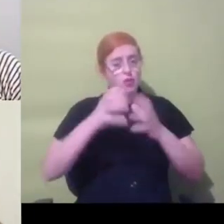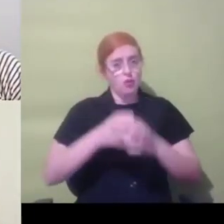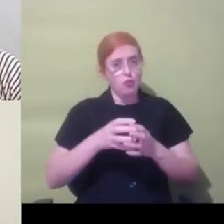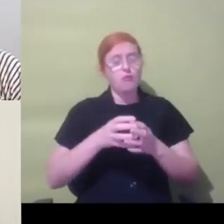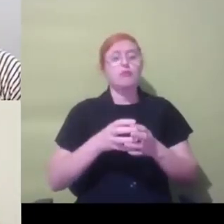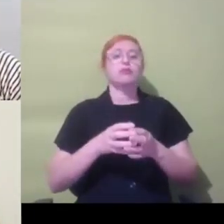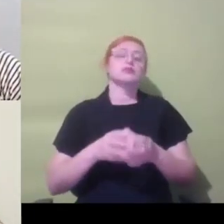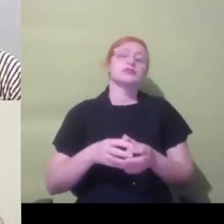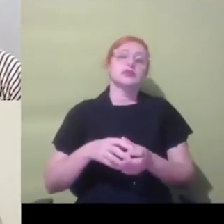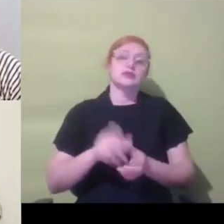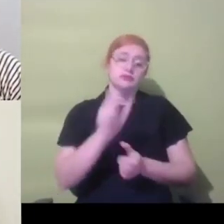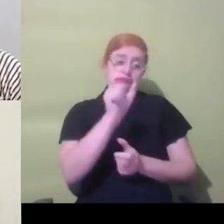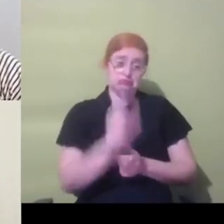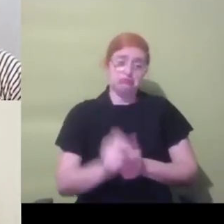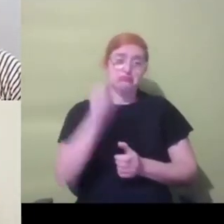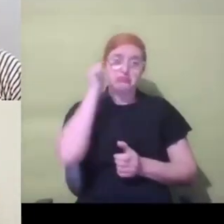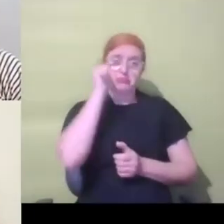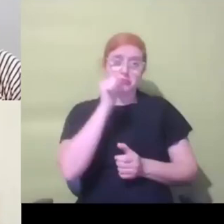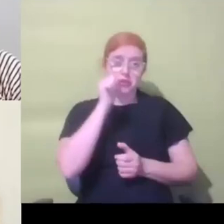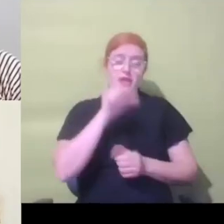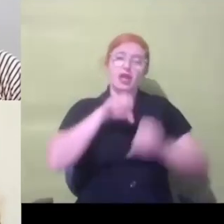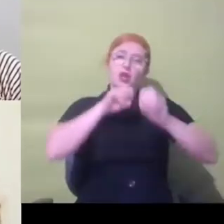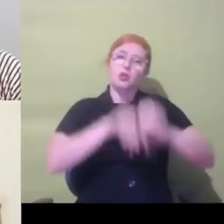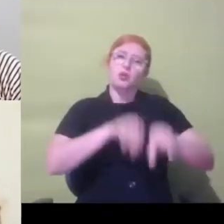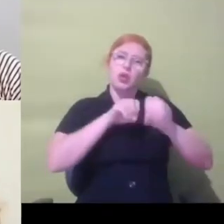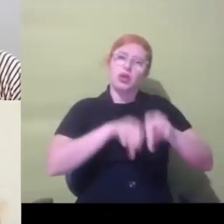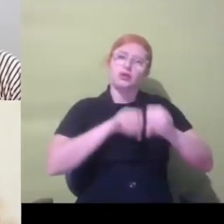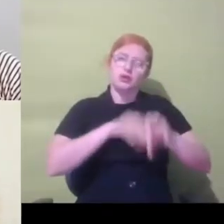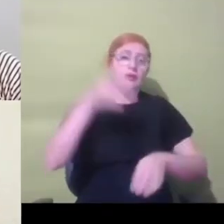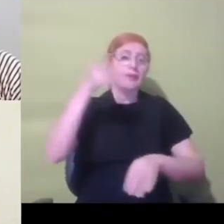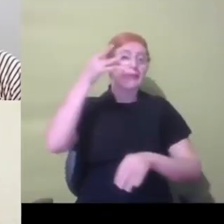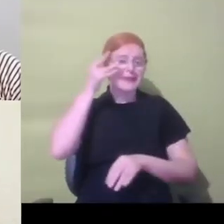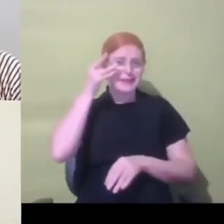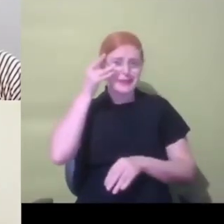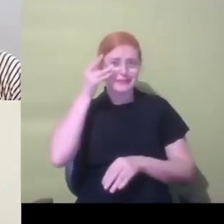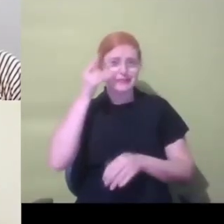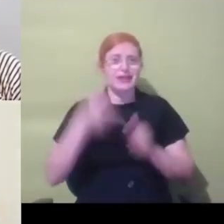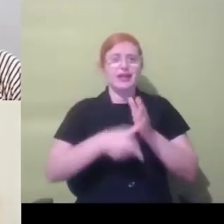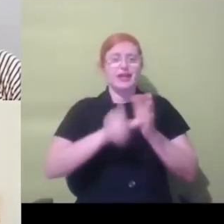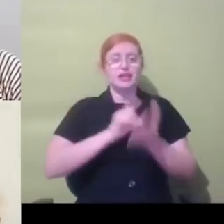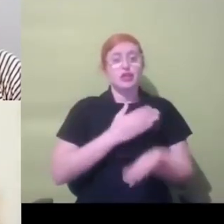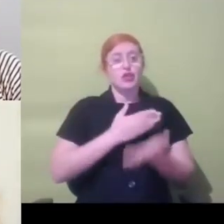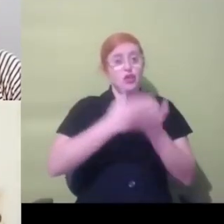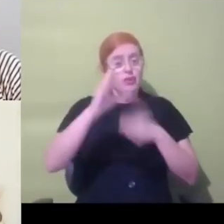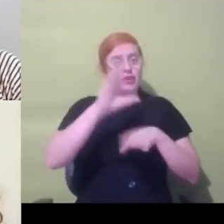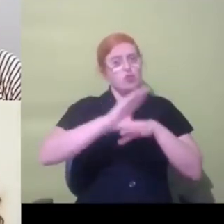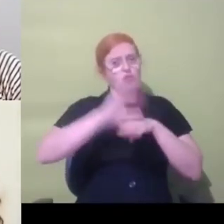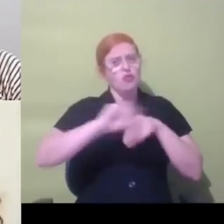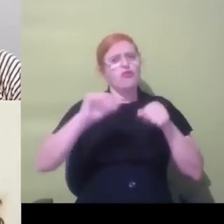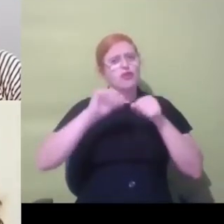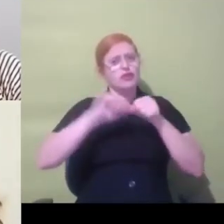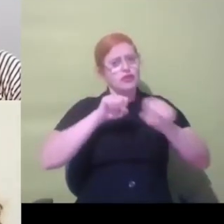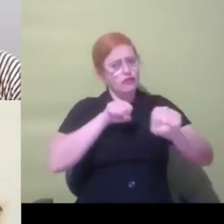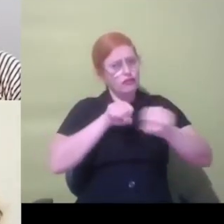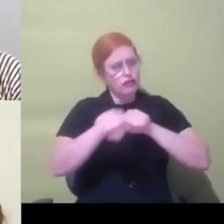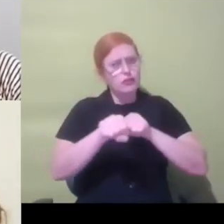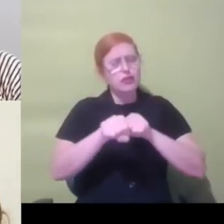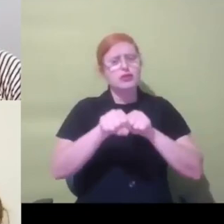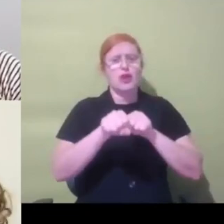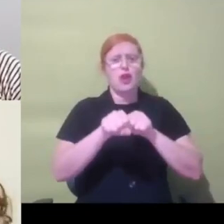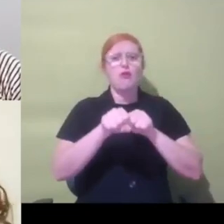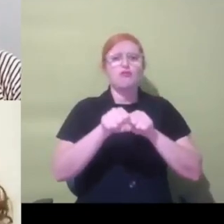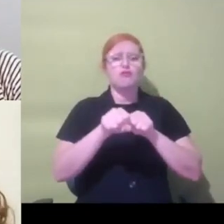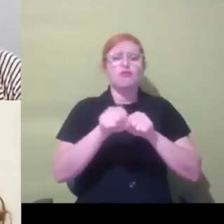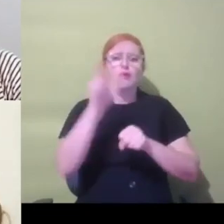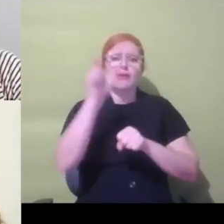companheira que seria educadora presencial. E aí, antes de começar o curso, a gente fazia uma formação com essas educadoras. A gente fazia,